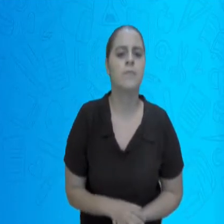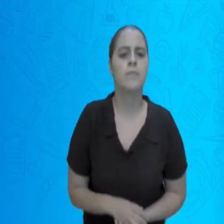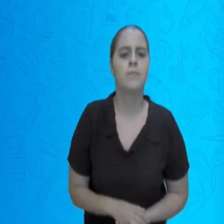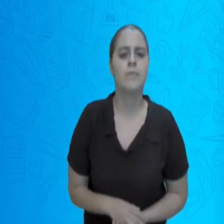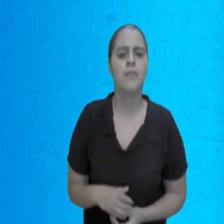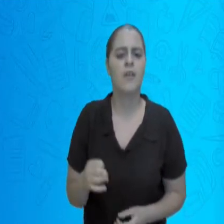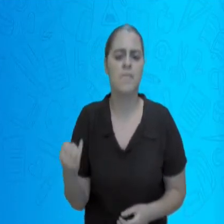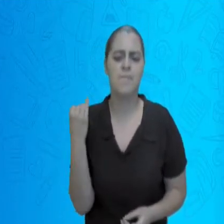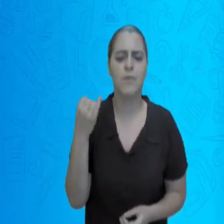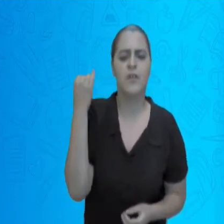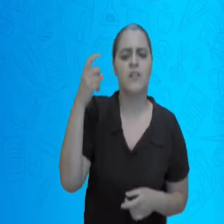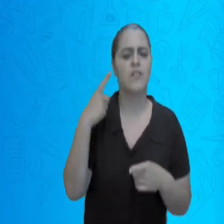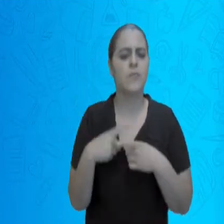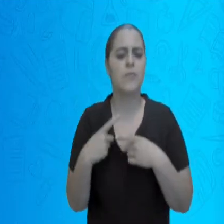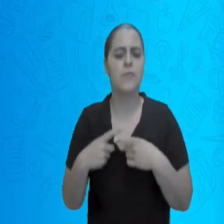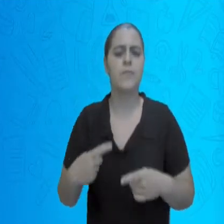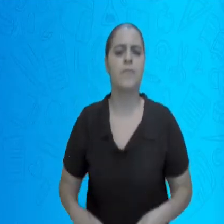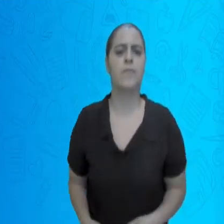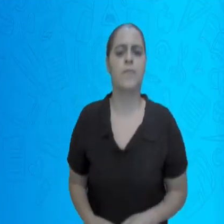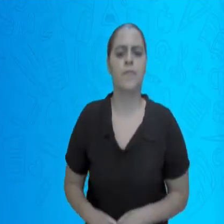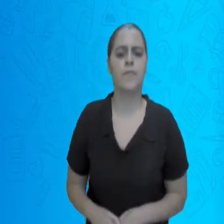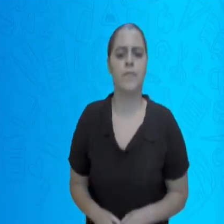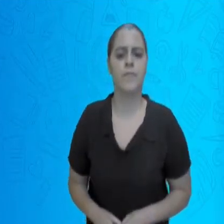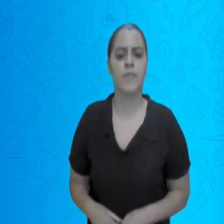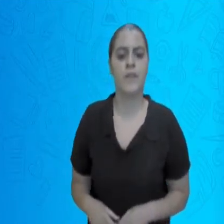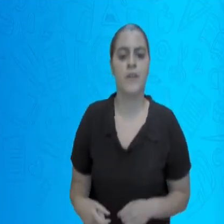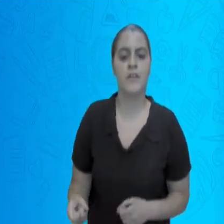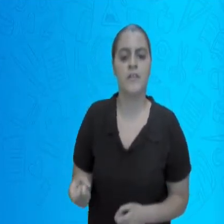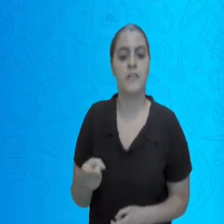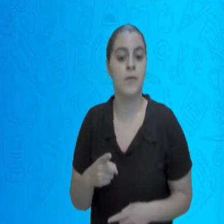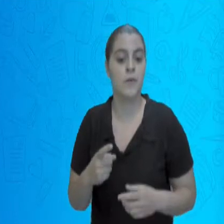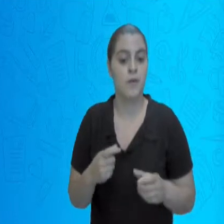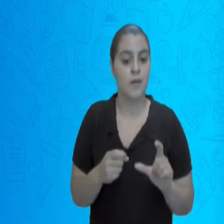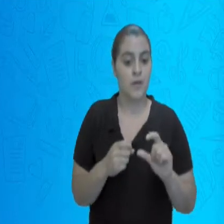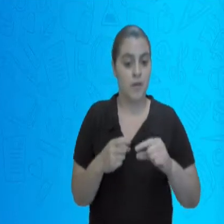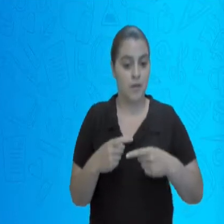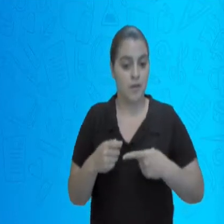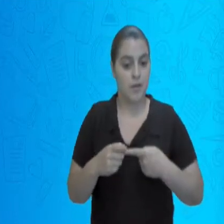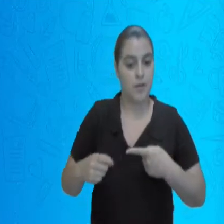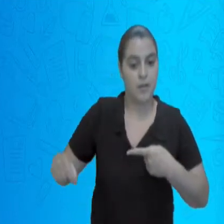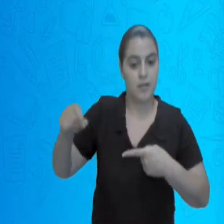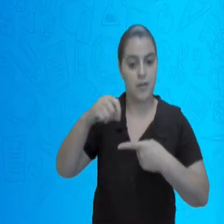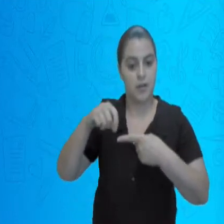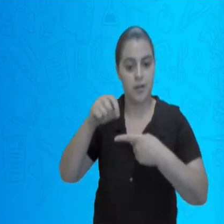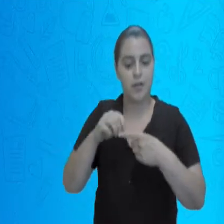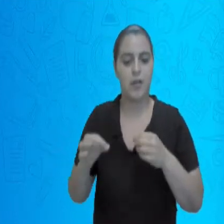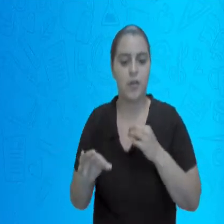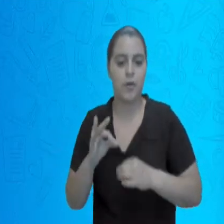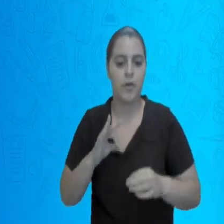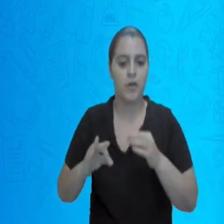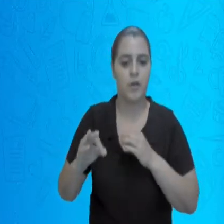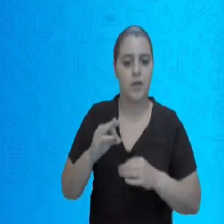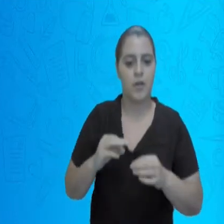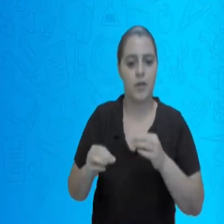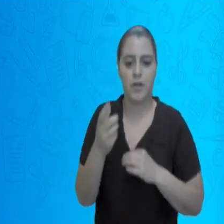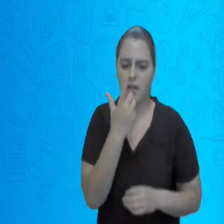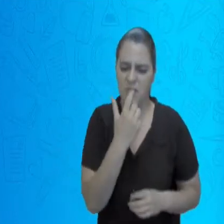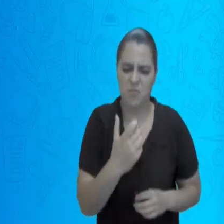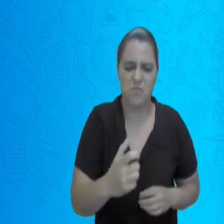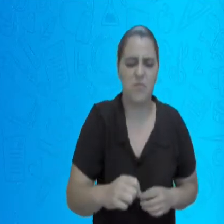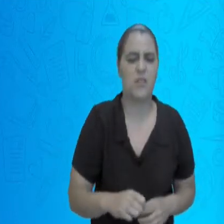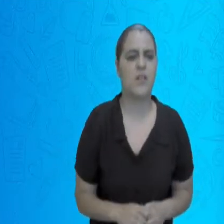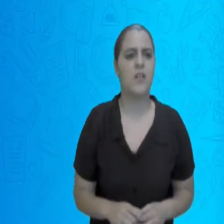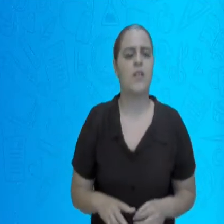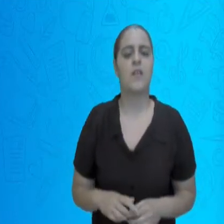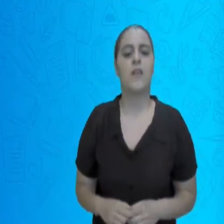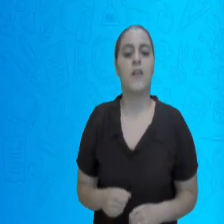são importantes por quê? Eles são recicladores, eles organizam o lixo, é eles que fazem com que